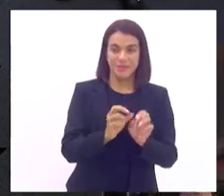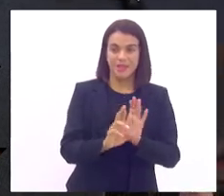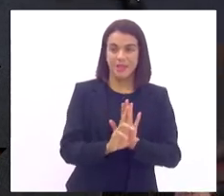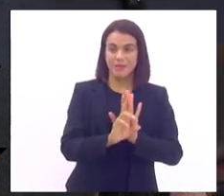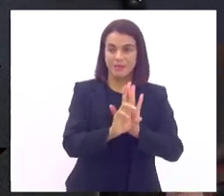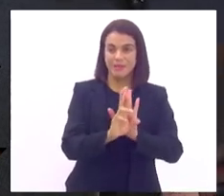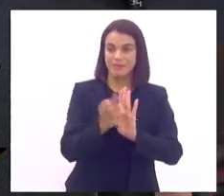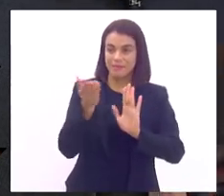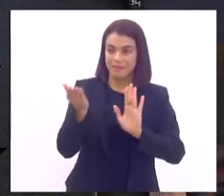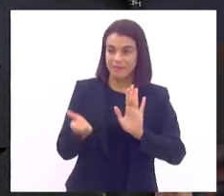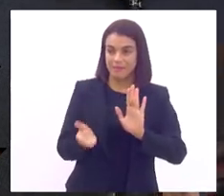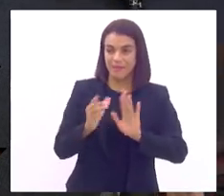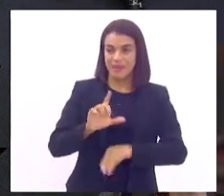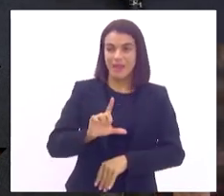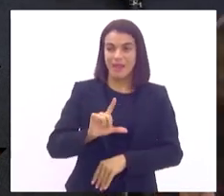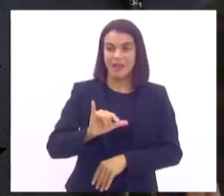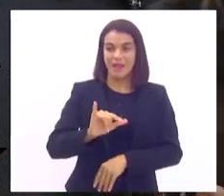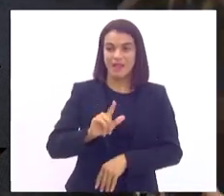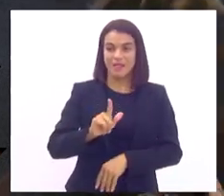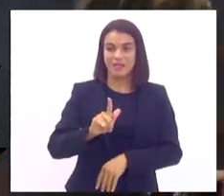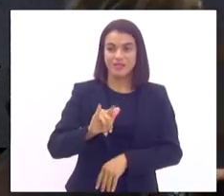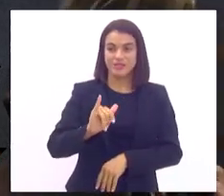pela senhora Lígia Sampaio.